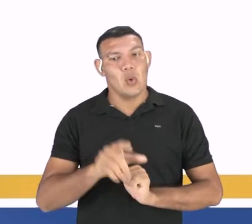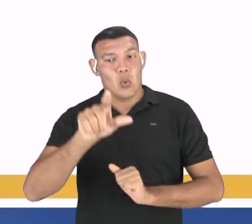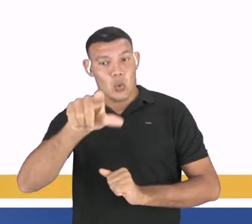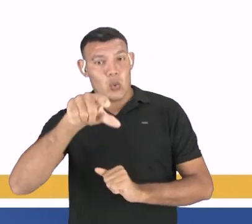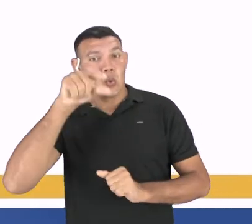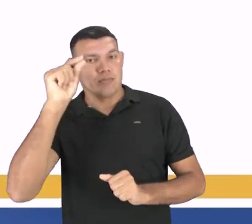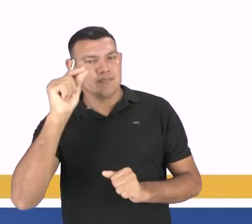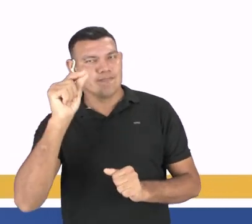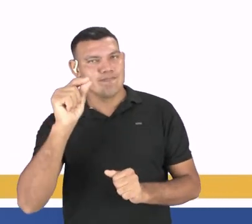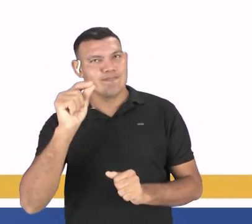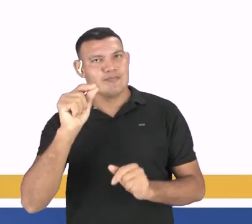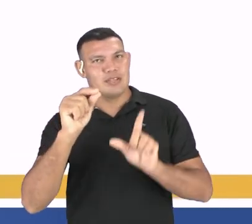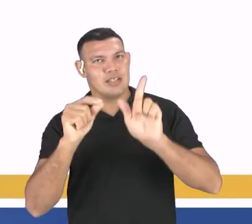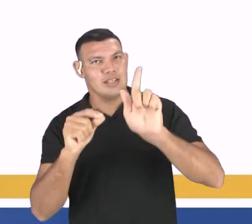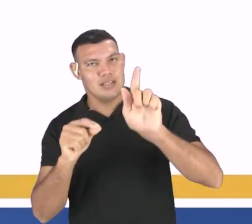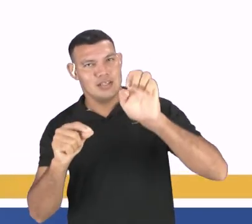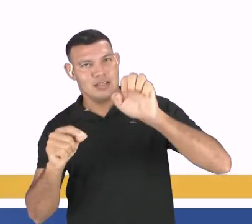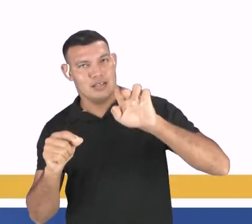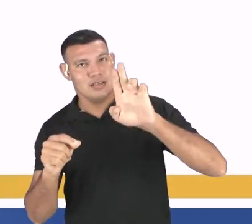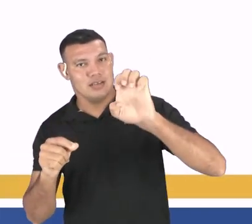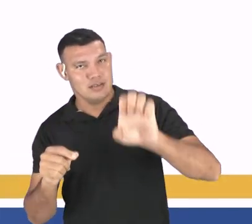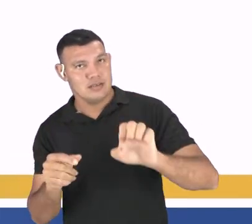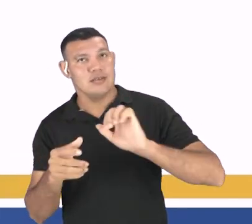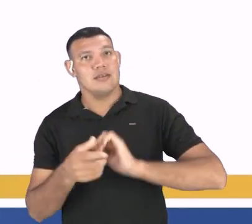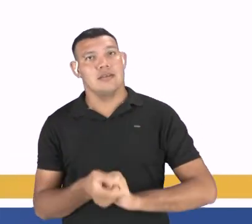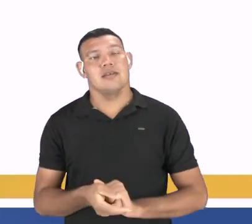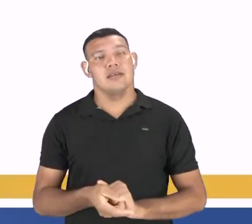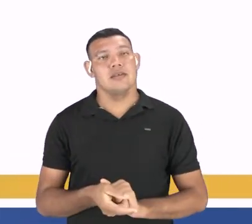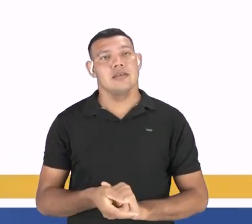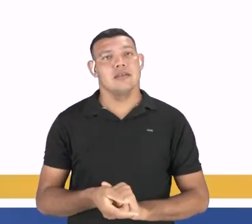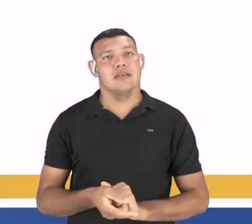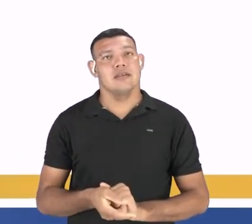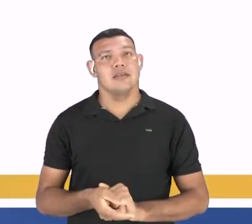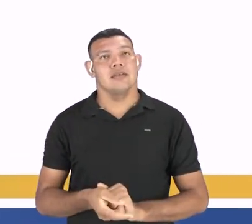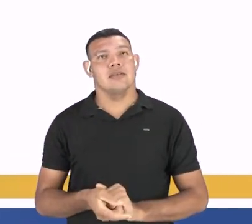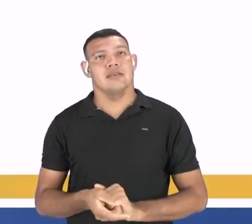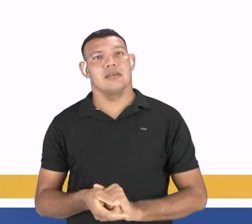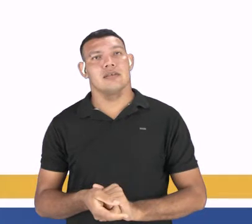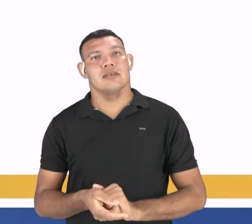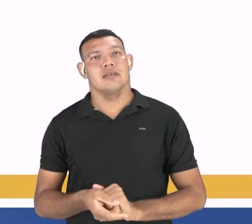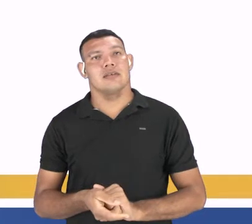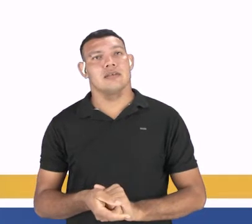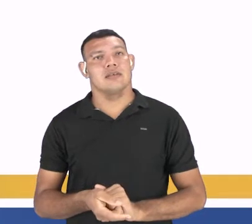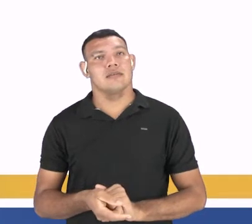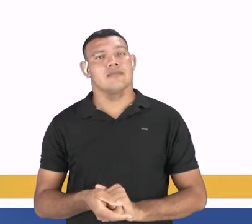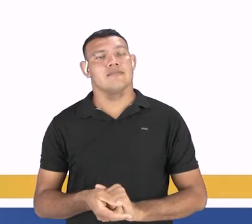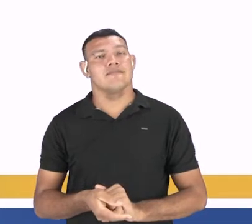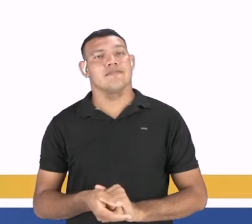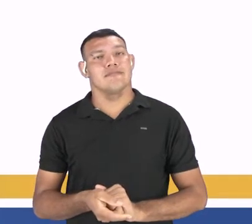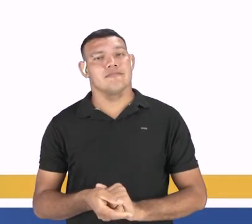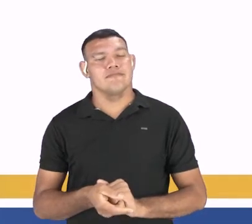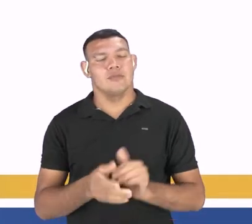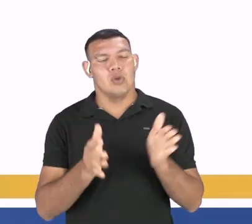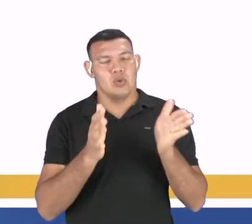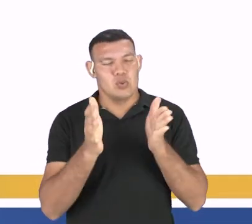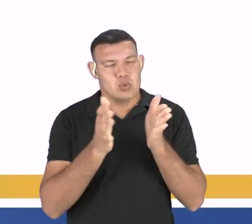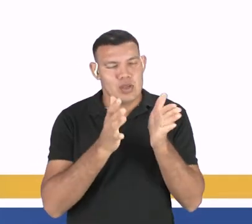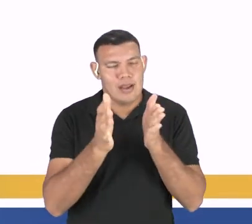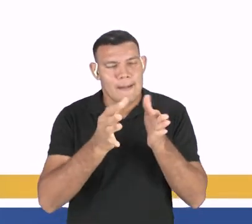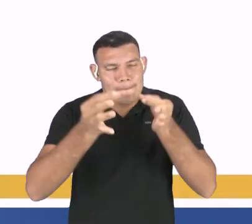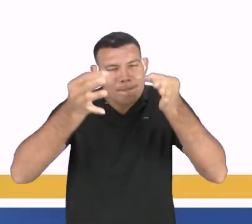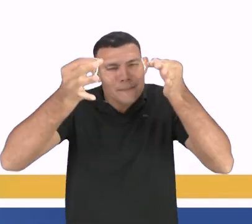seleção damos esse gênio aí como vocês estão vendo na Lanús imagem é justamente para que tem uma simetria ali